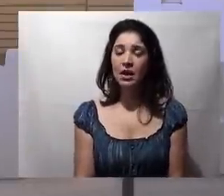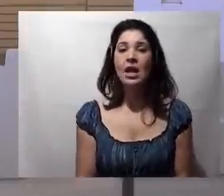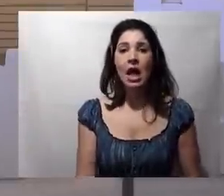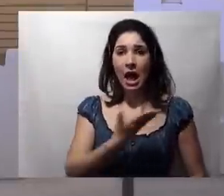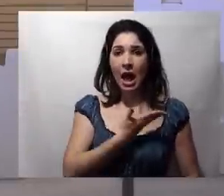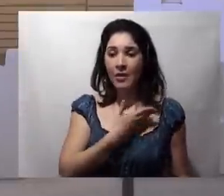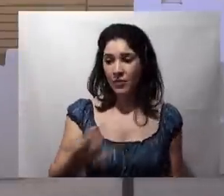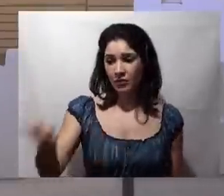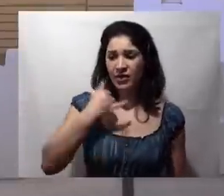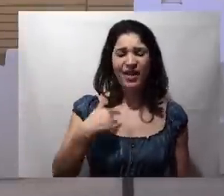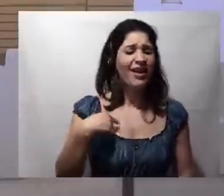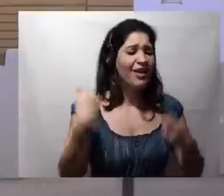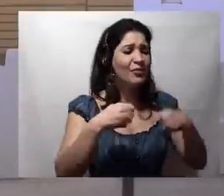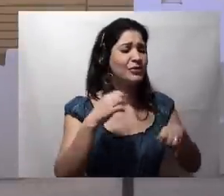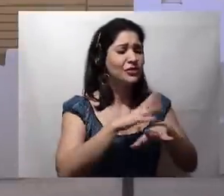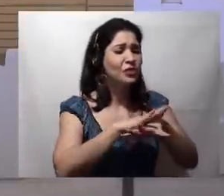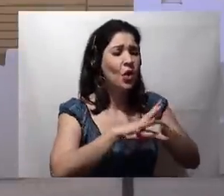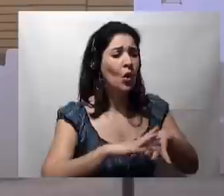viajar